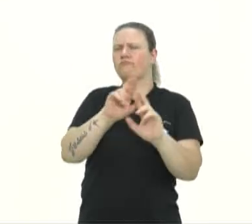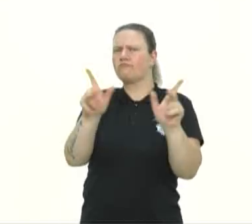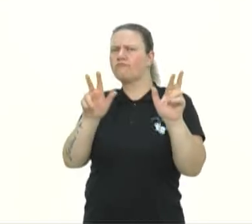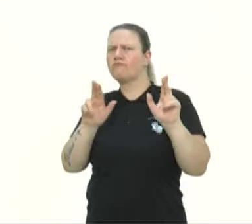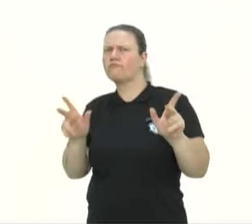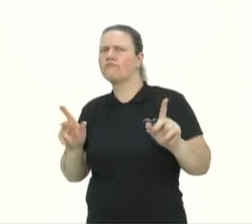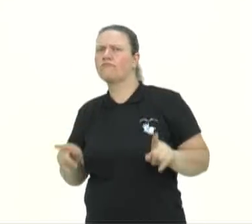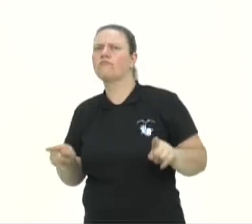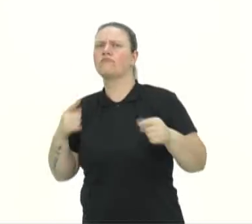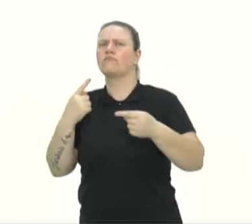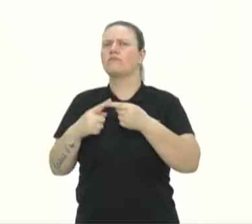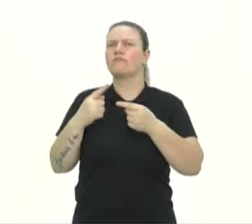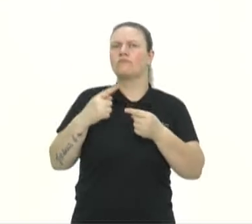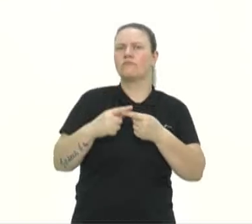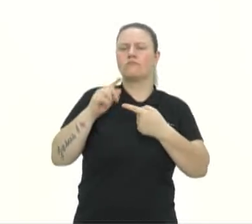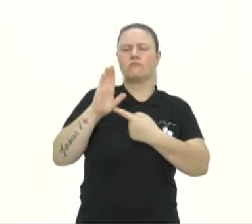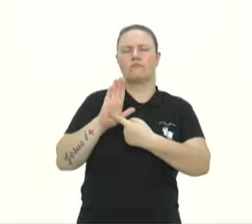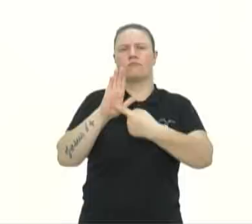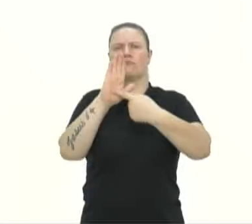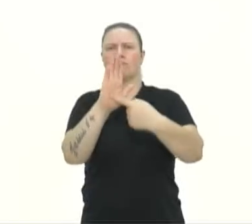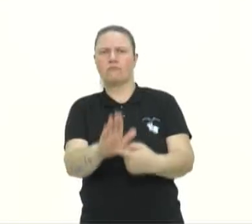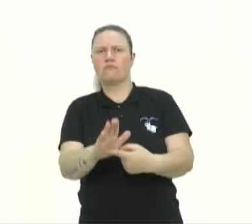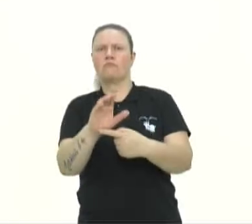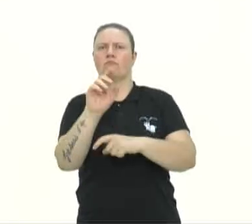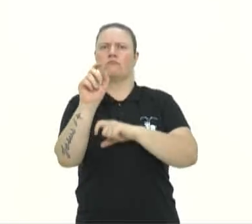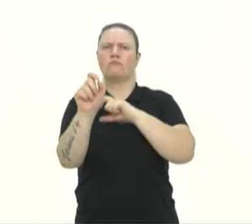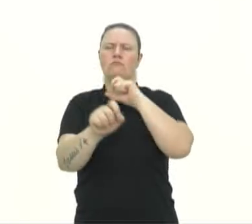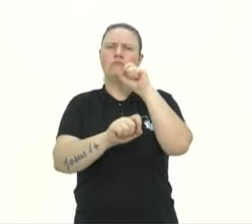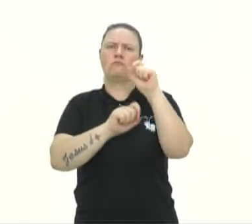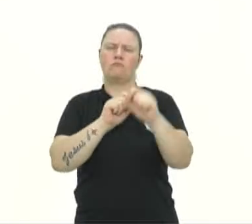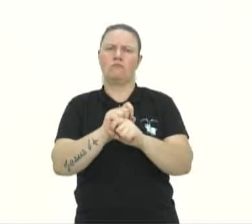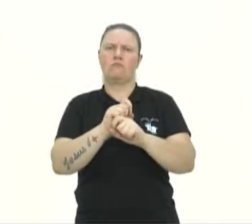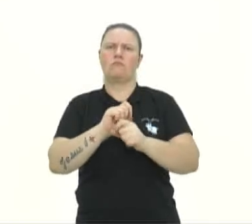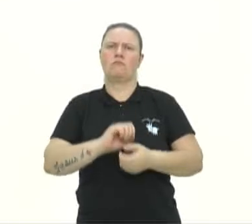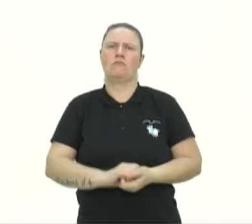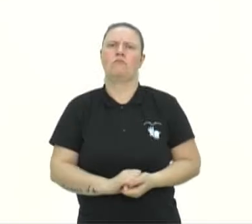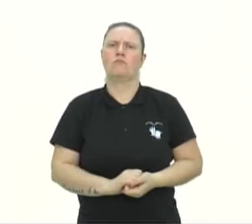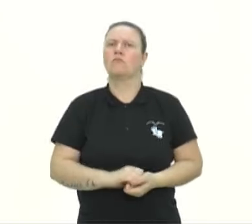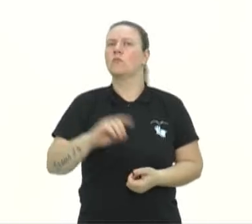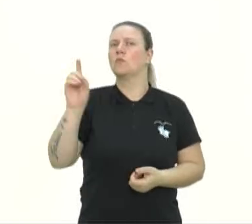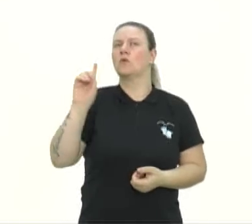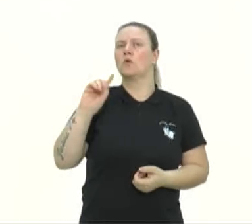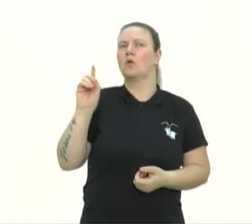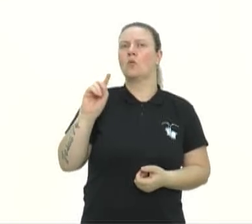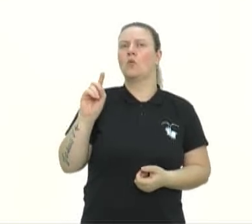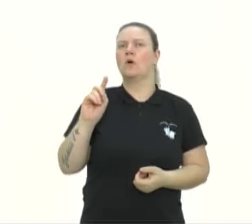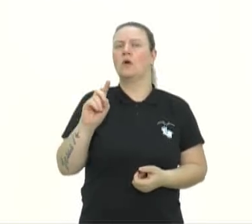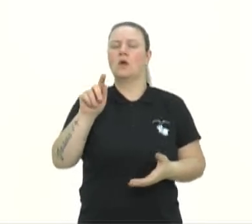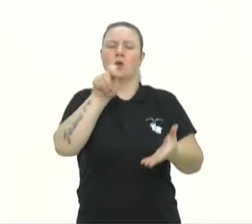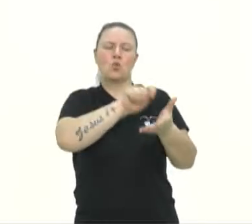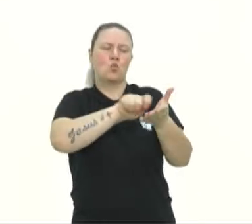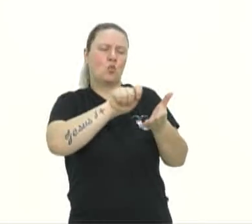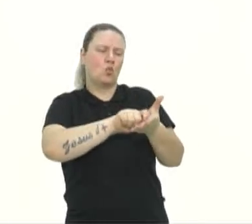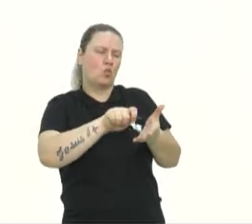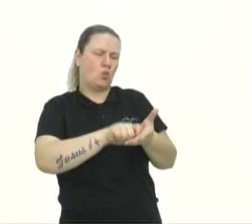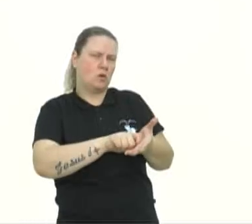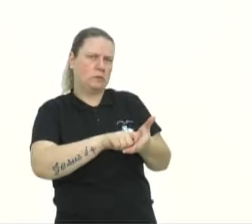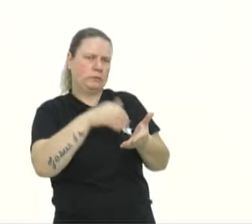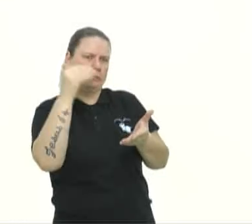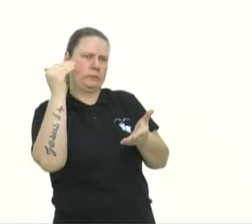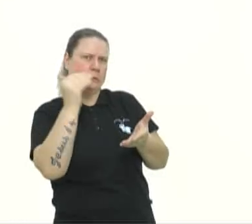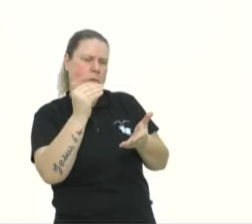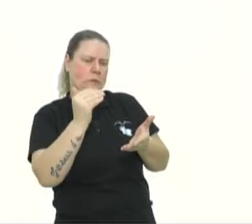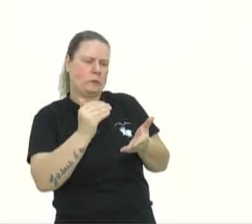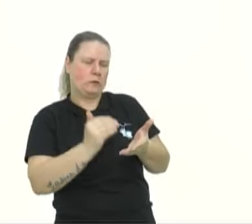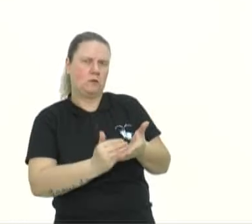diferenças. Isso porque a representação dos falantes não segue a ortografia, concordância